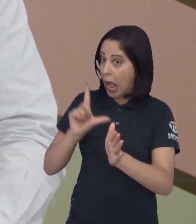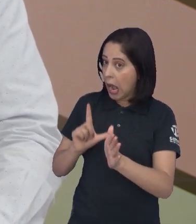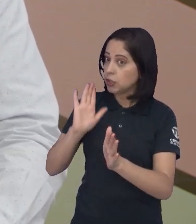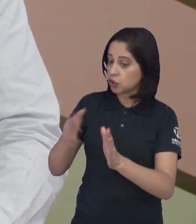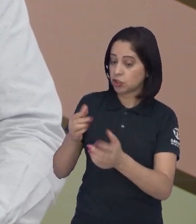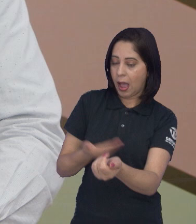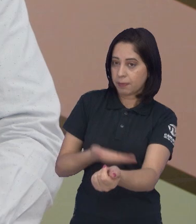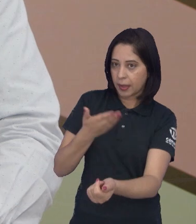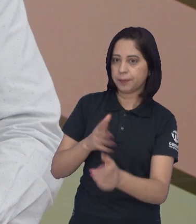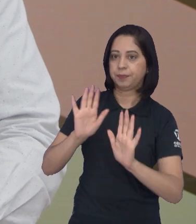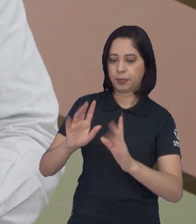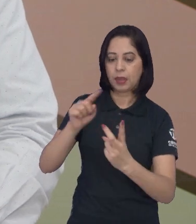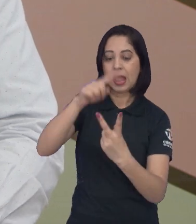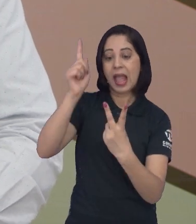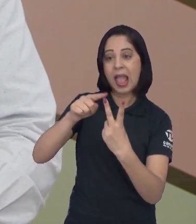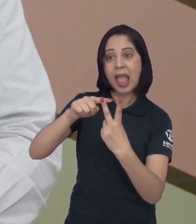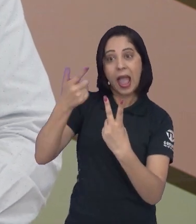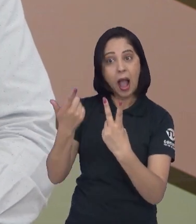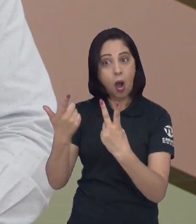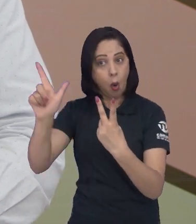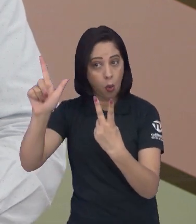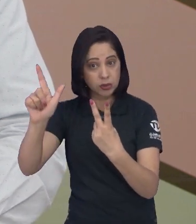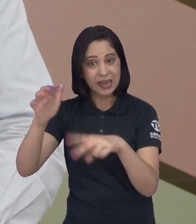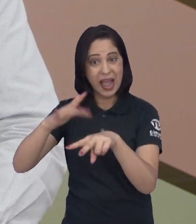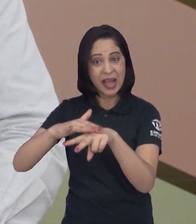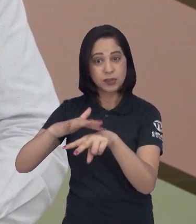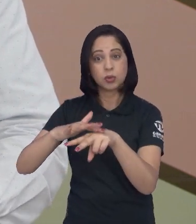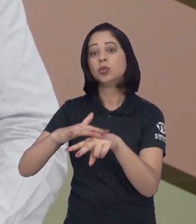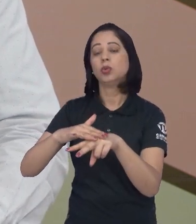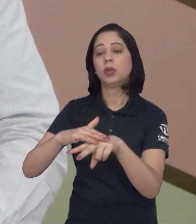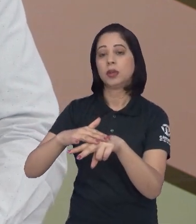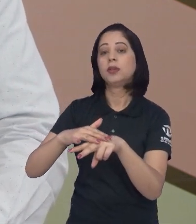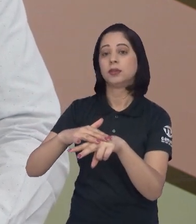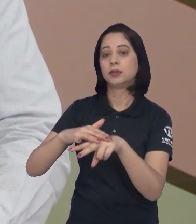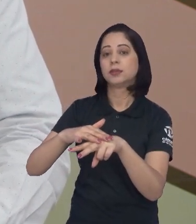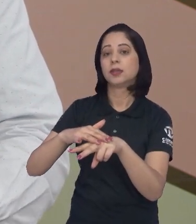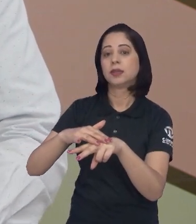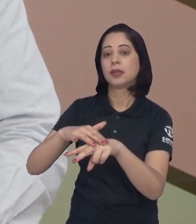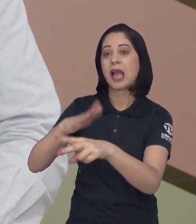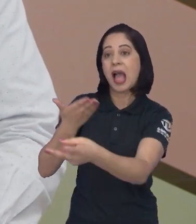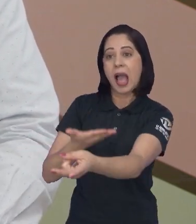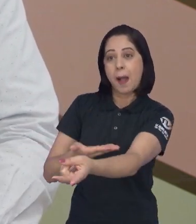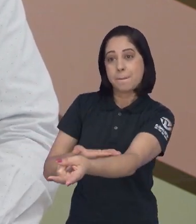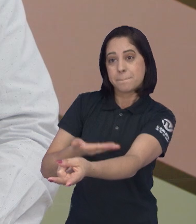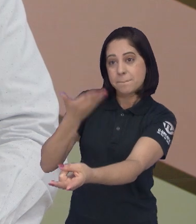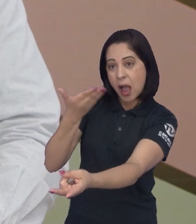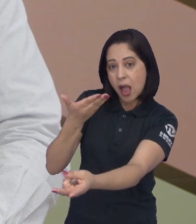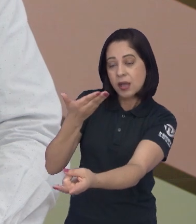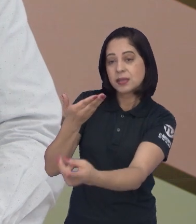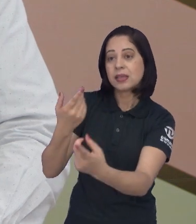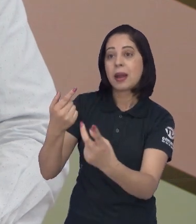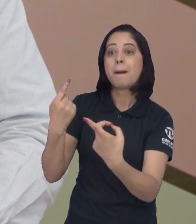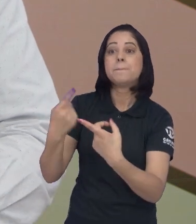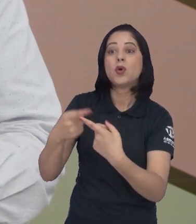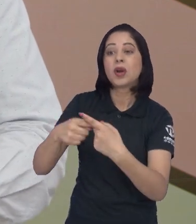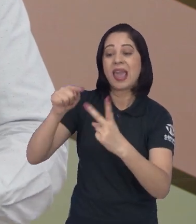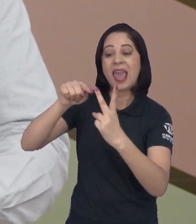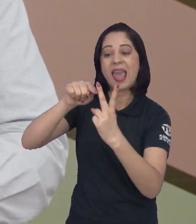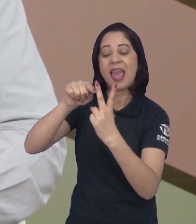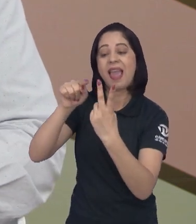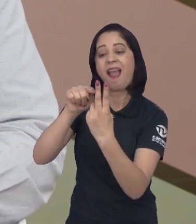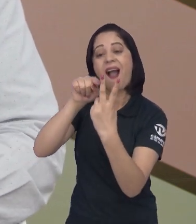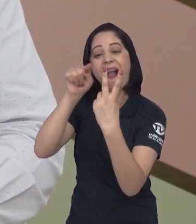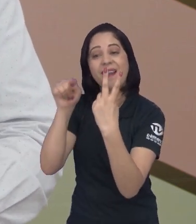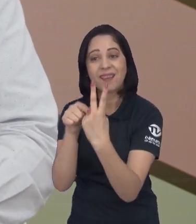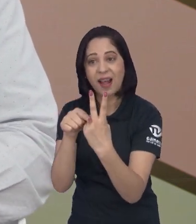hipertensa e existe uma doença específica chamada hipertensão arterial induzida pela gestação por um aumento da